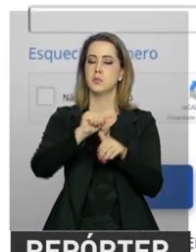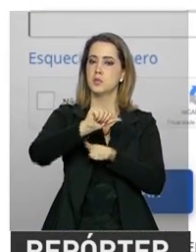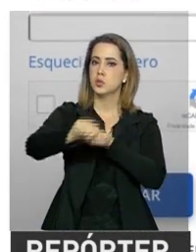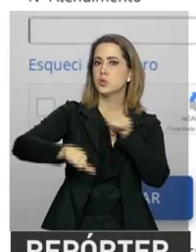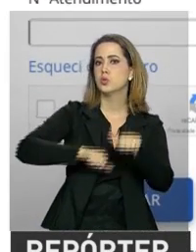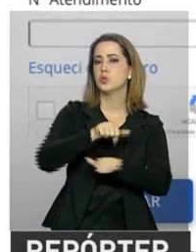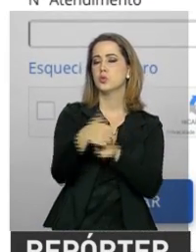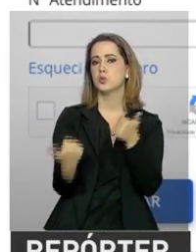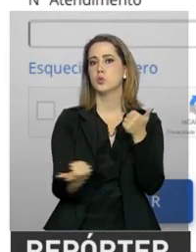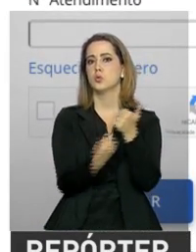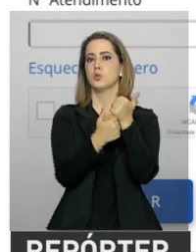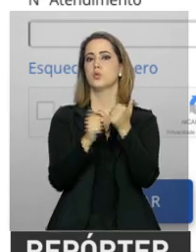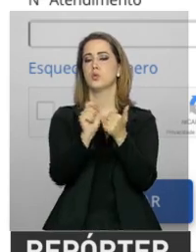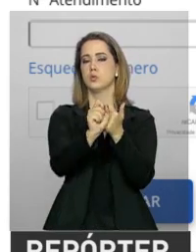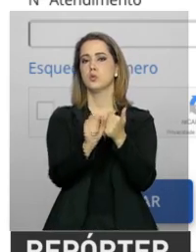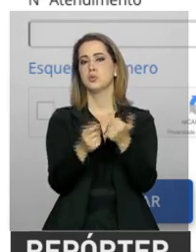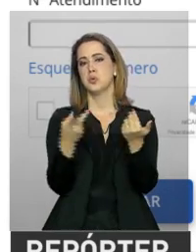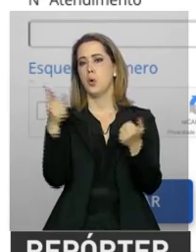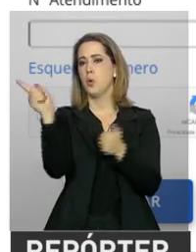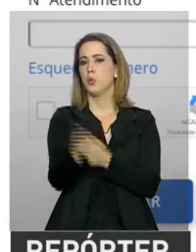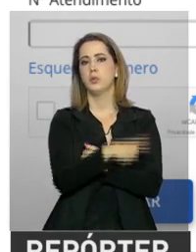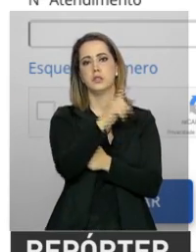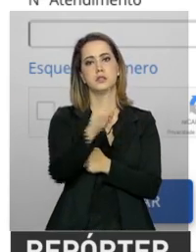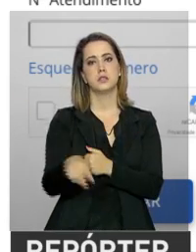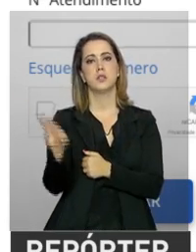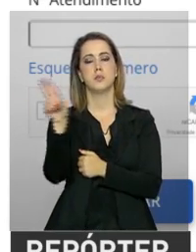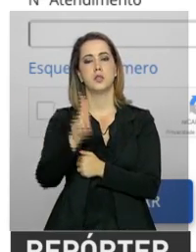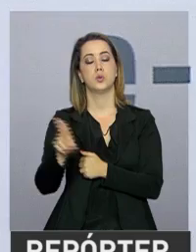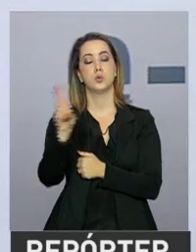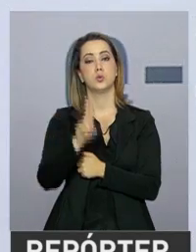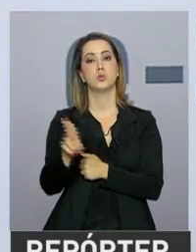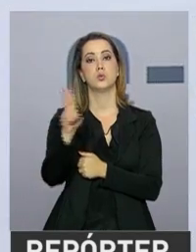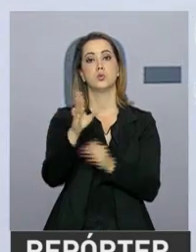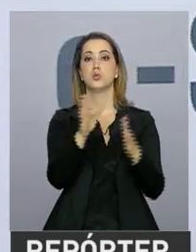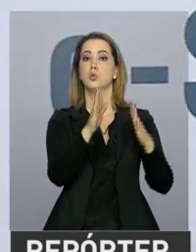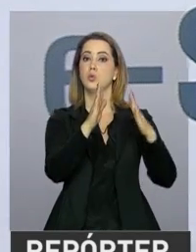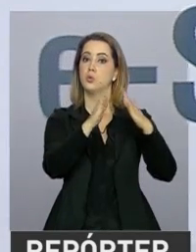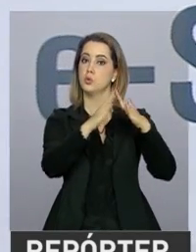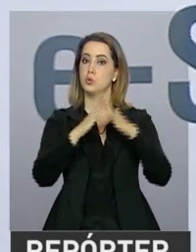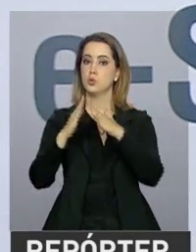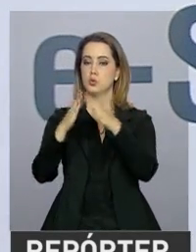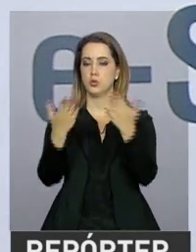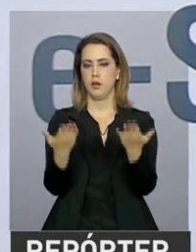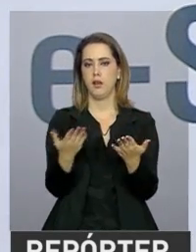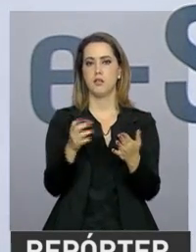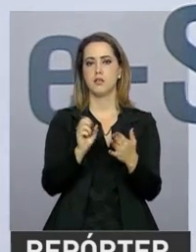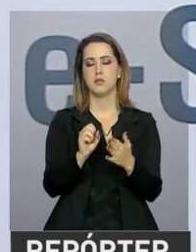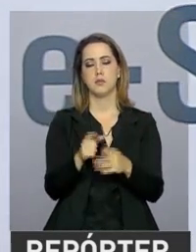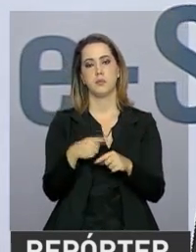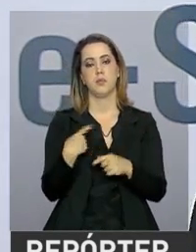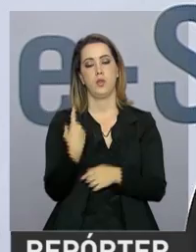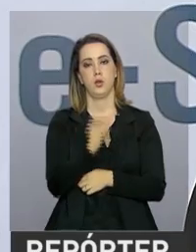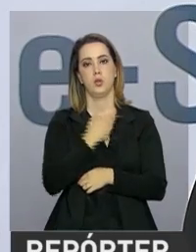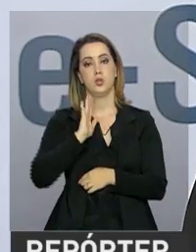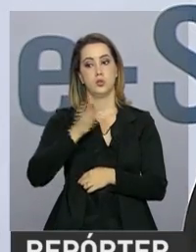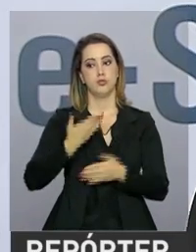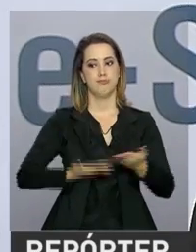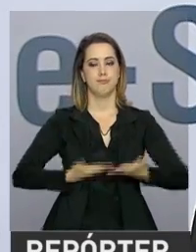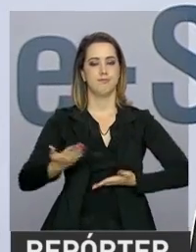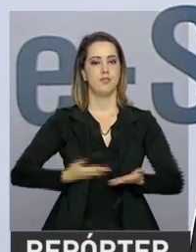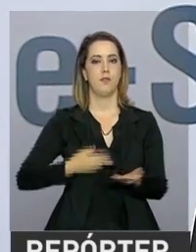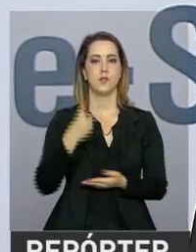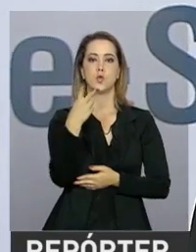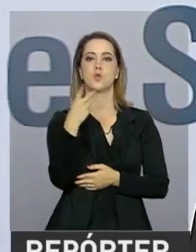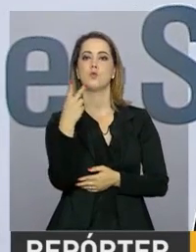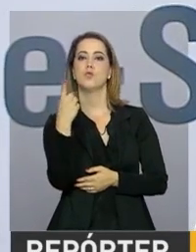transferência, permissão ou cancelamento de uso de imóvel. Estamos implementando 21 serviços diretamente pela